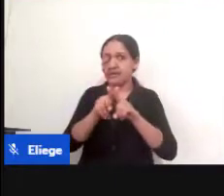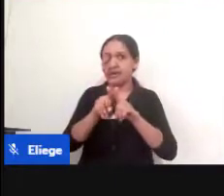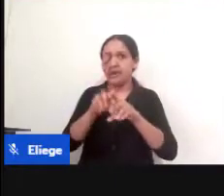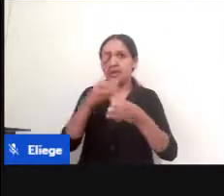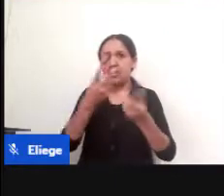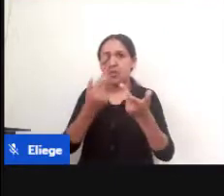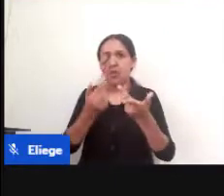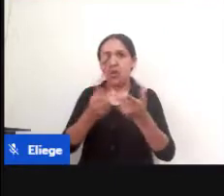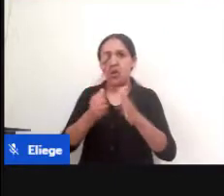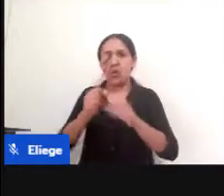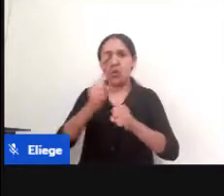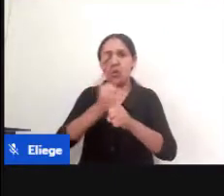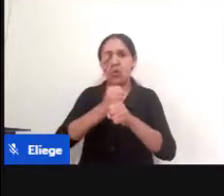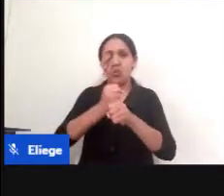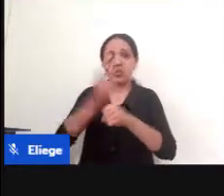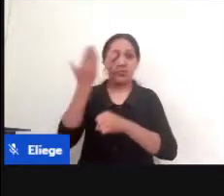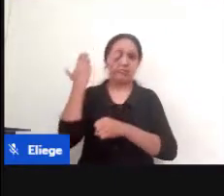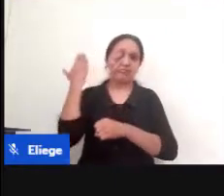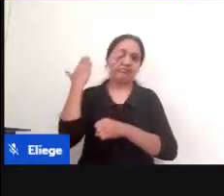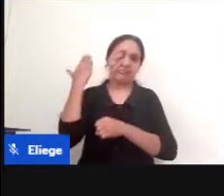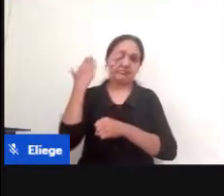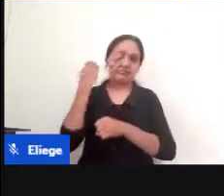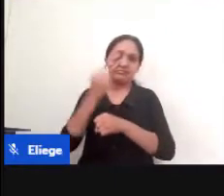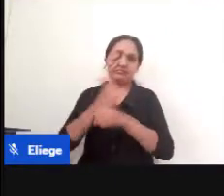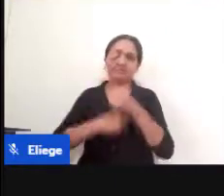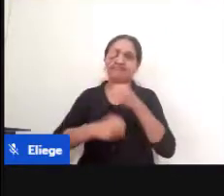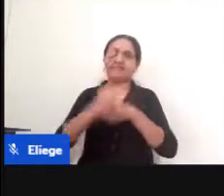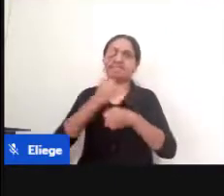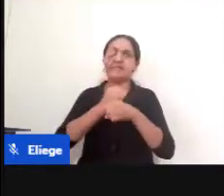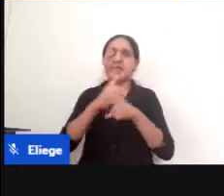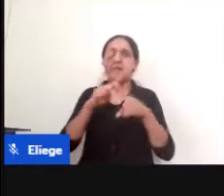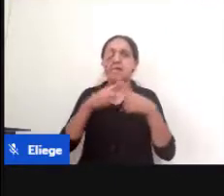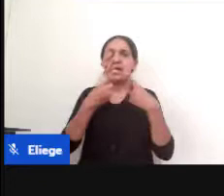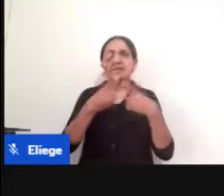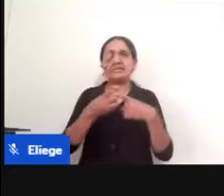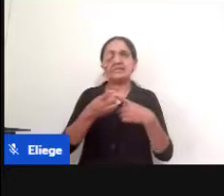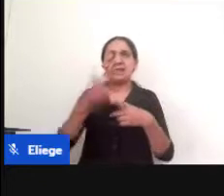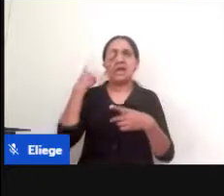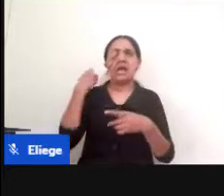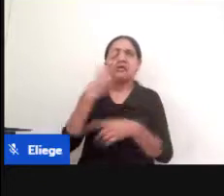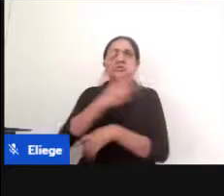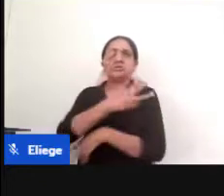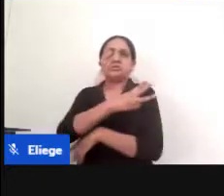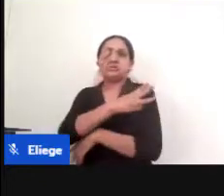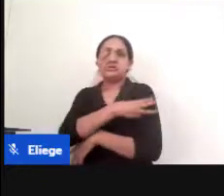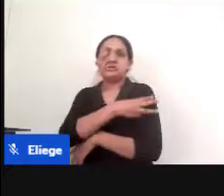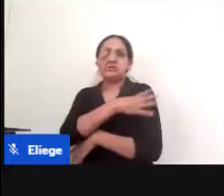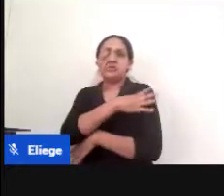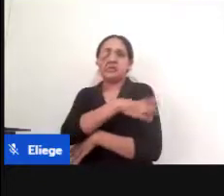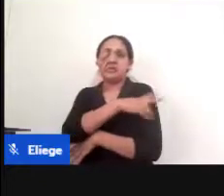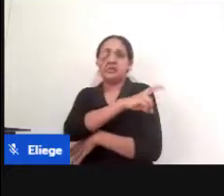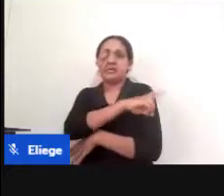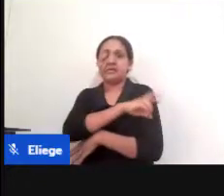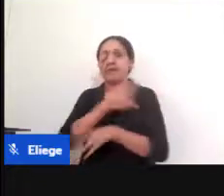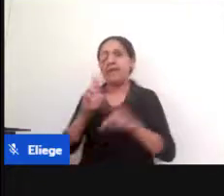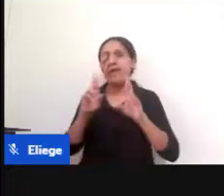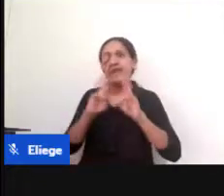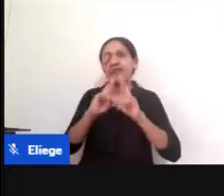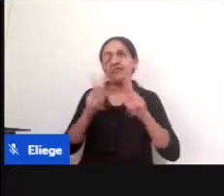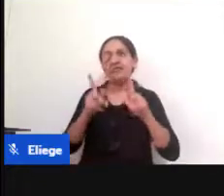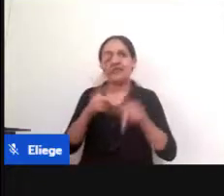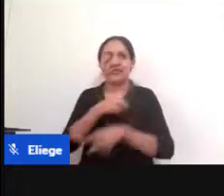isso também é importante. Ah, mas lá as habilidades do terceiro, quarto e quinto não são iguais às habilidades do primeiro e